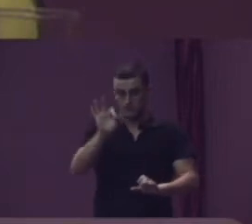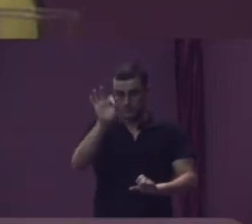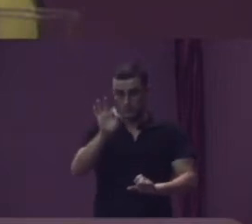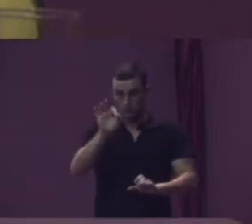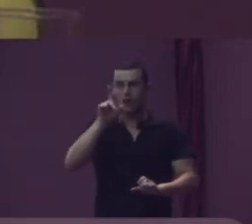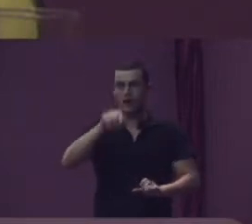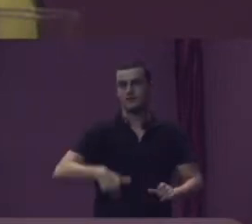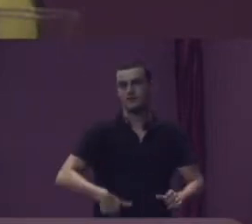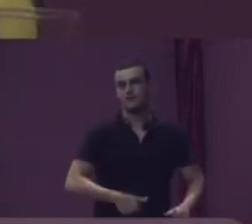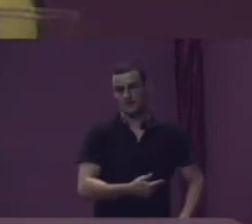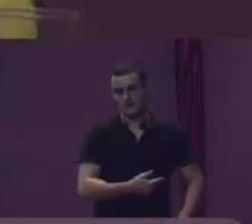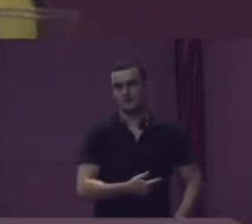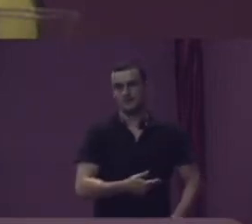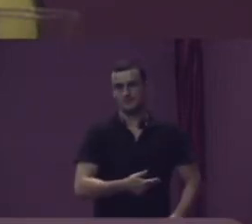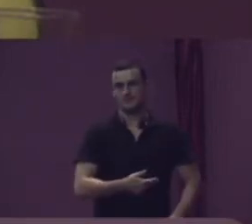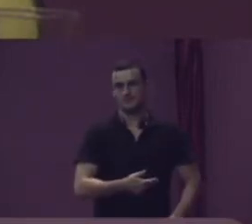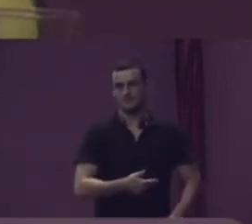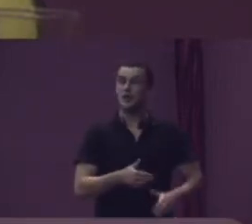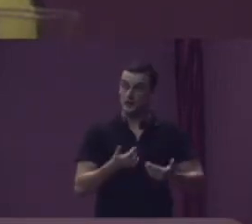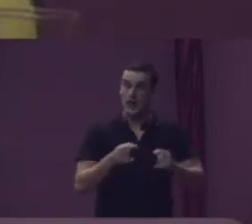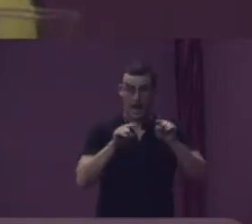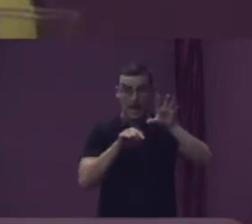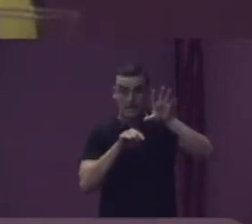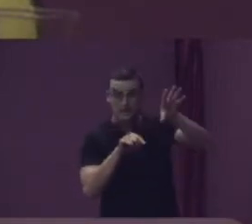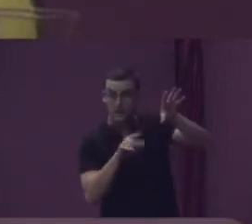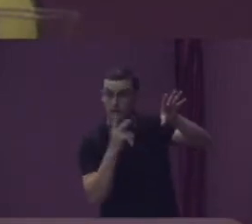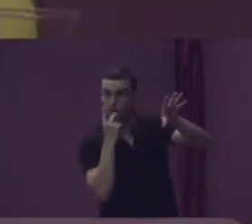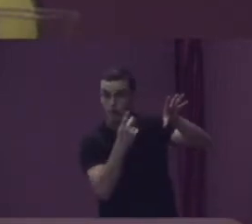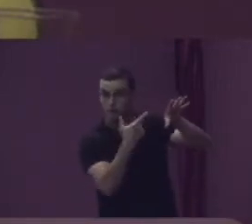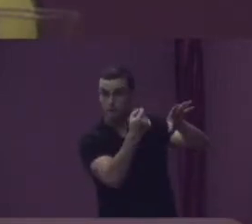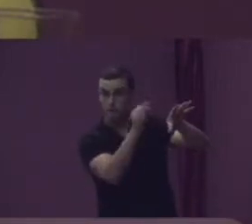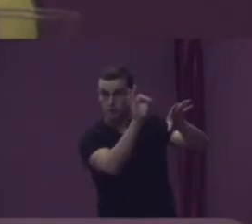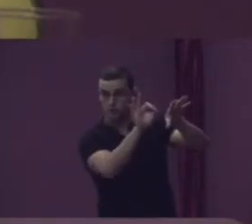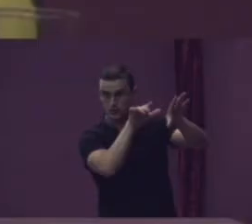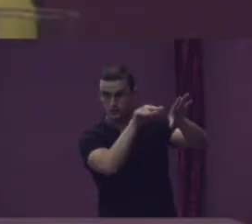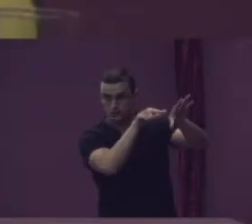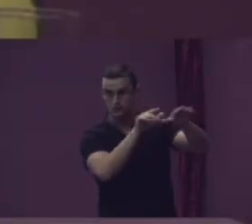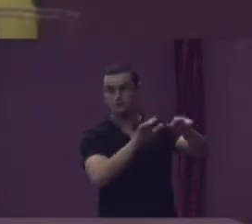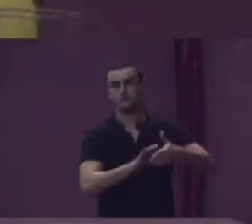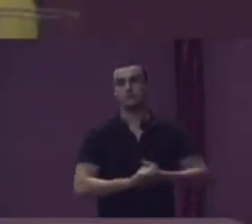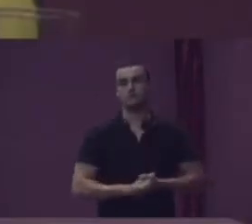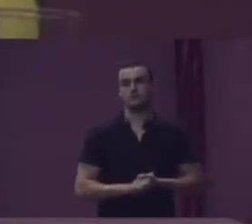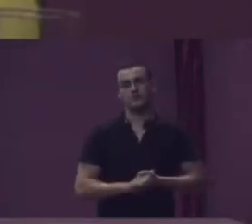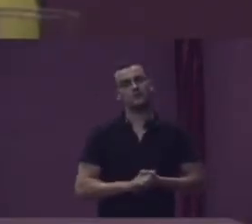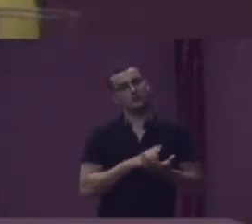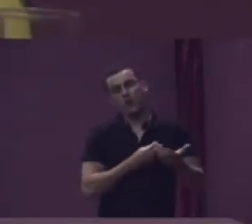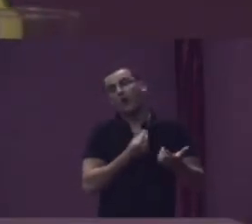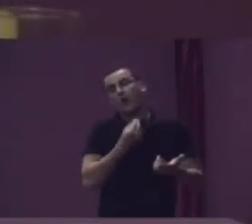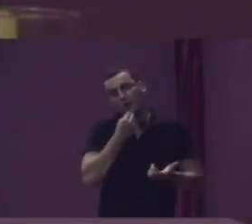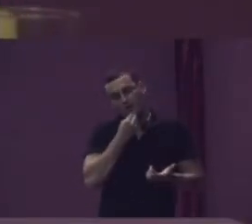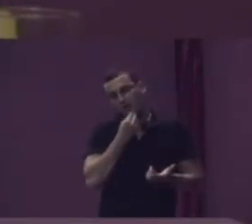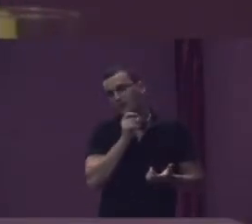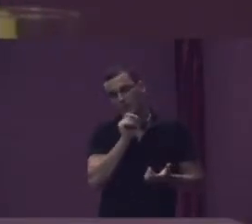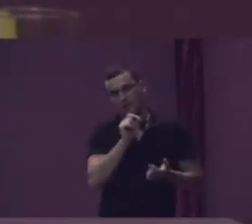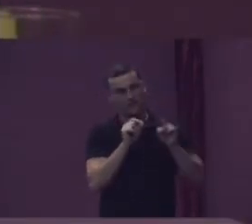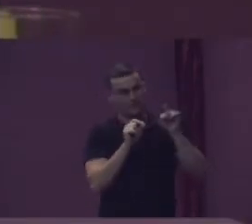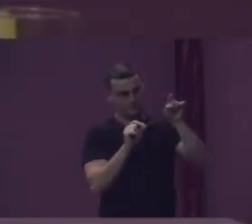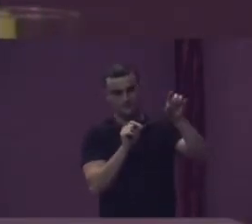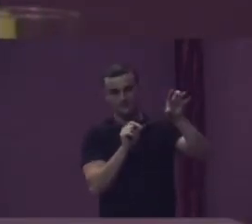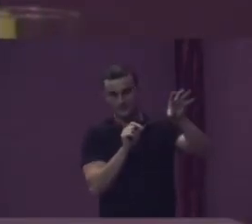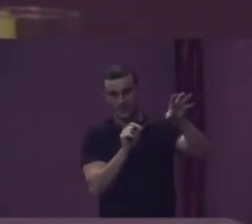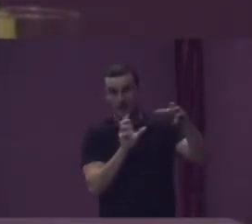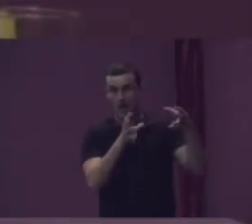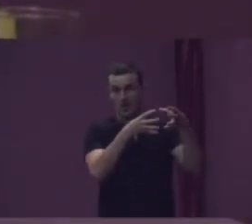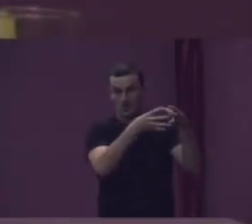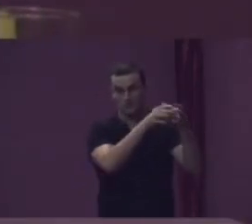Então, é deste universo que eu estou falando. Claro que neste universo que a gente tem investigado